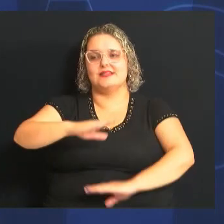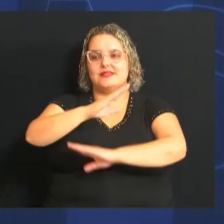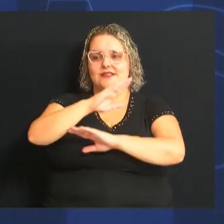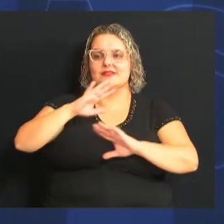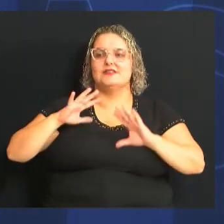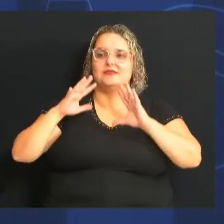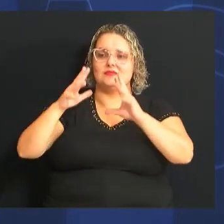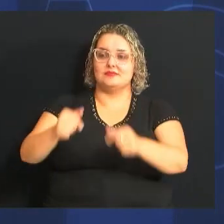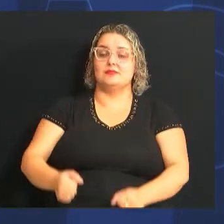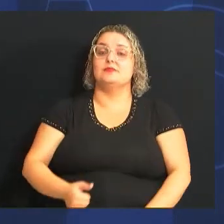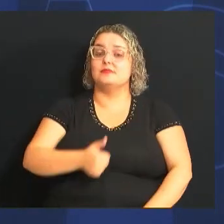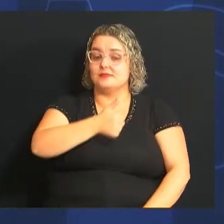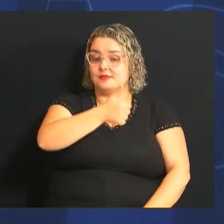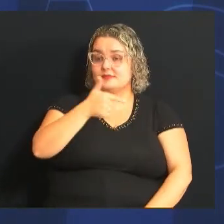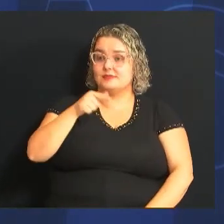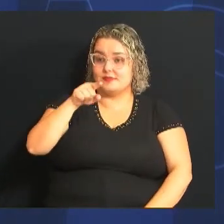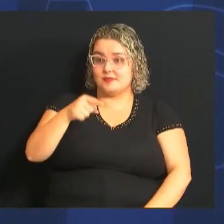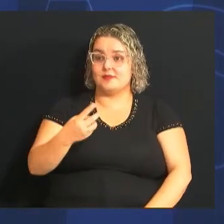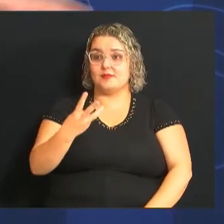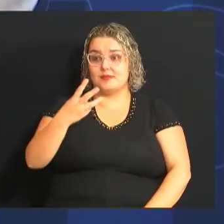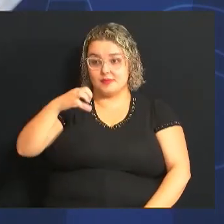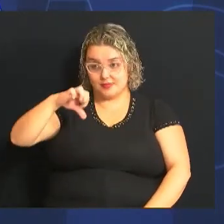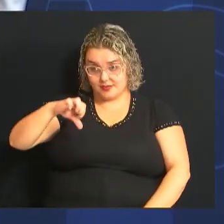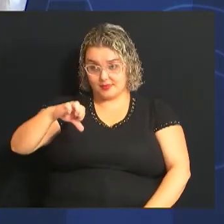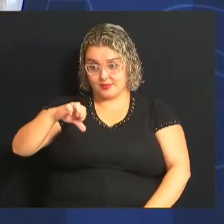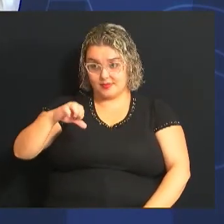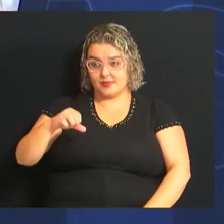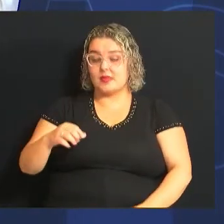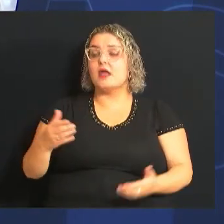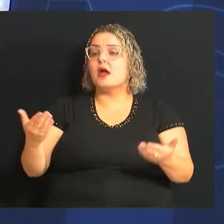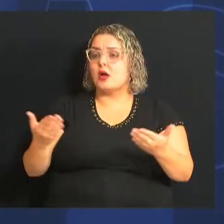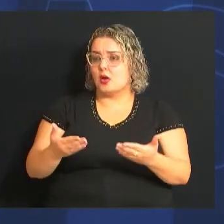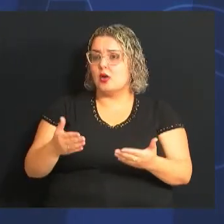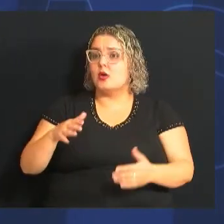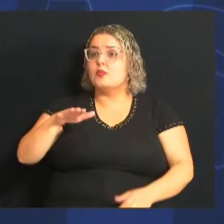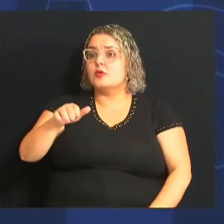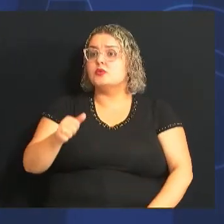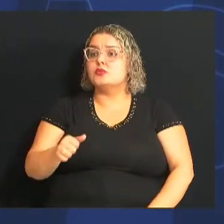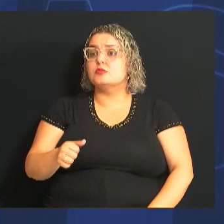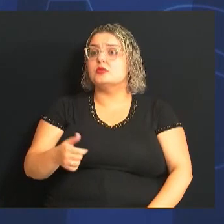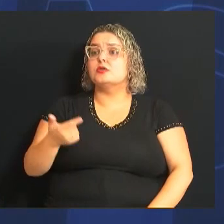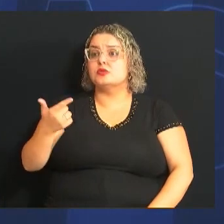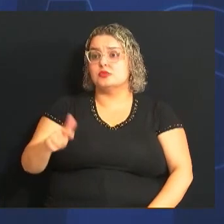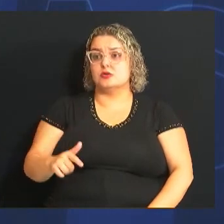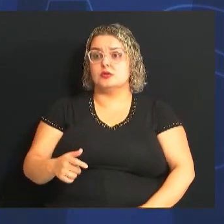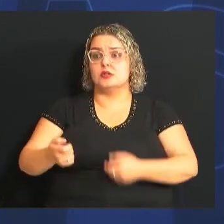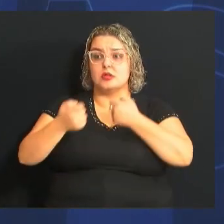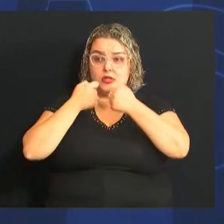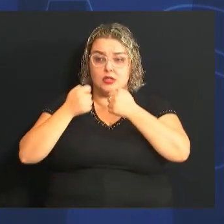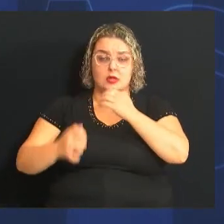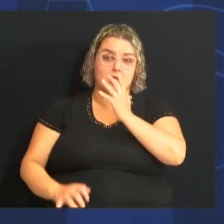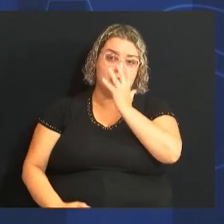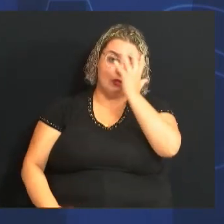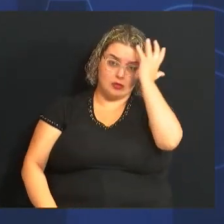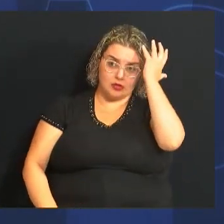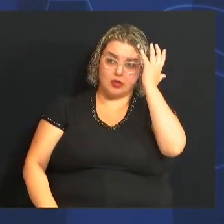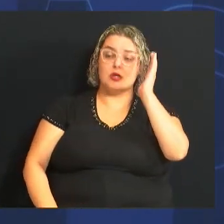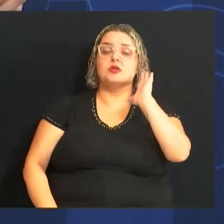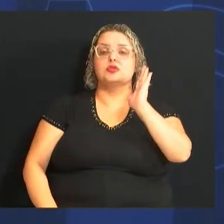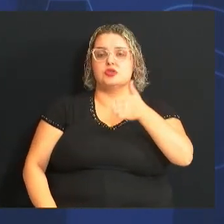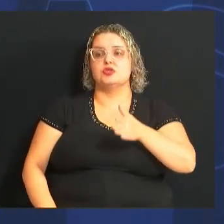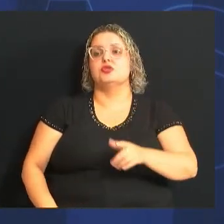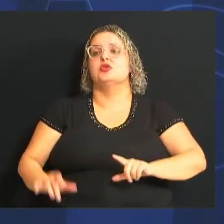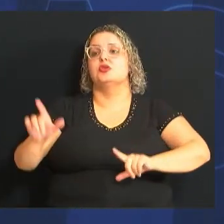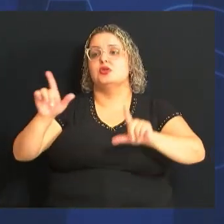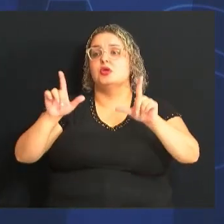Total, 12:00 mais 39 minutos. Agora eu vou acionar novamente a nossa repórter Dalila Pereira, que já está aqui no